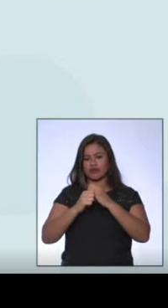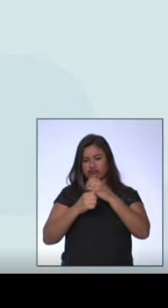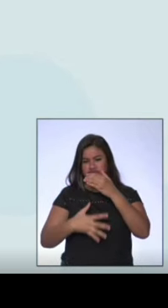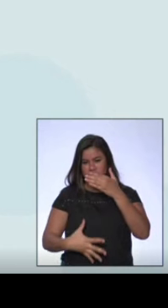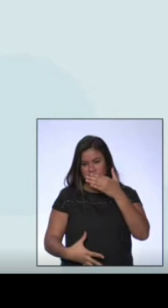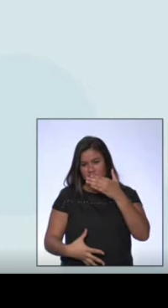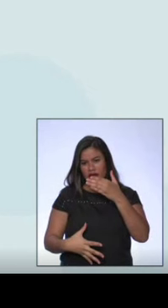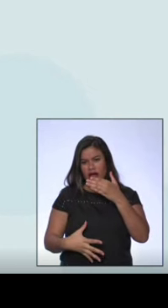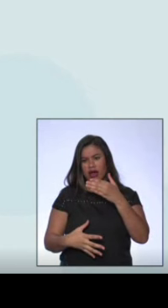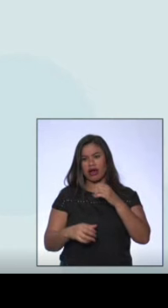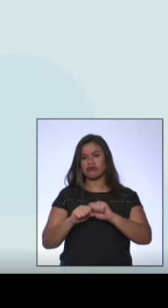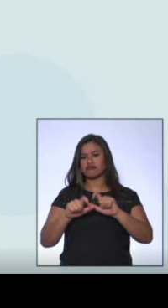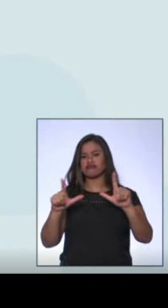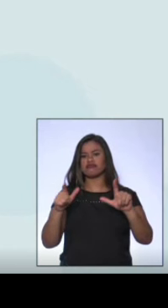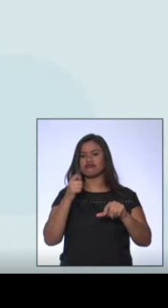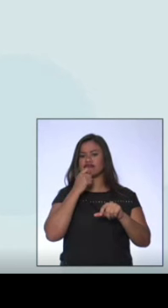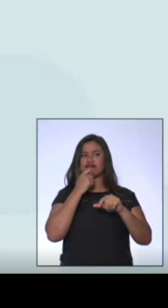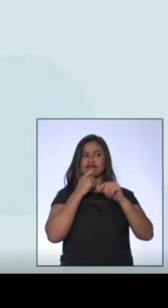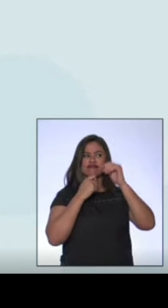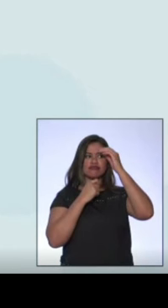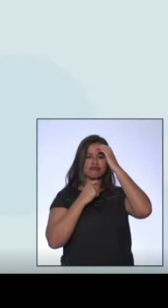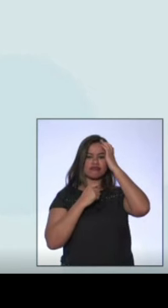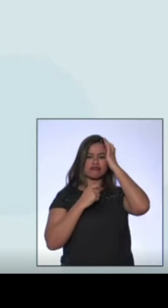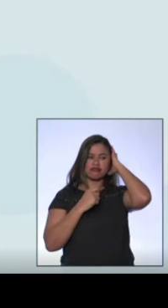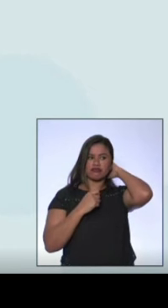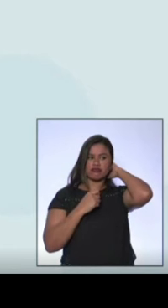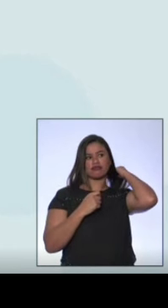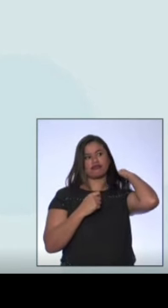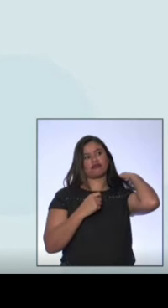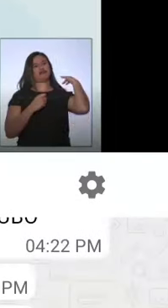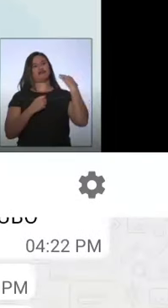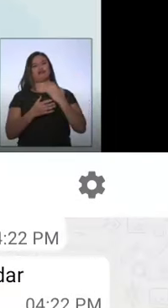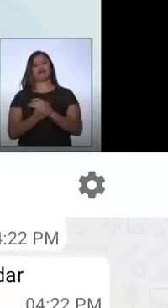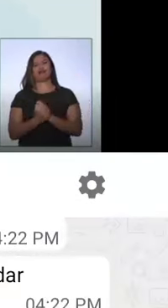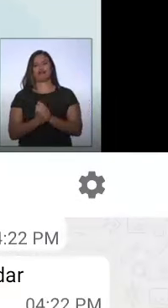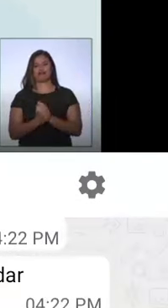por gentileza, tá? Para Sim, chegar o chat está aqui. aberto?